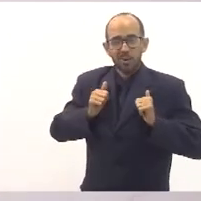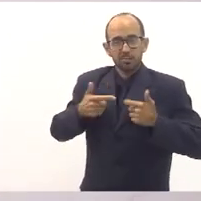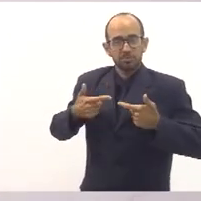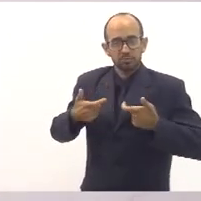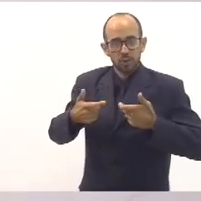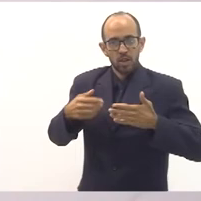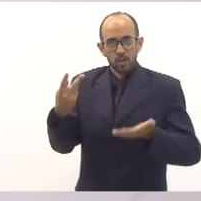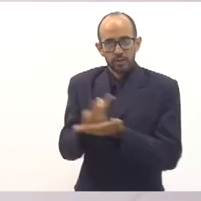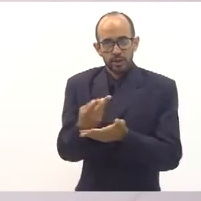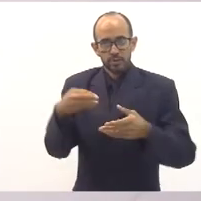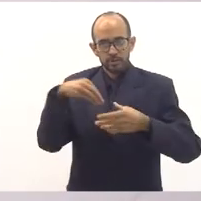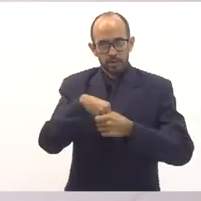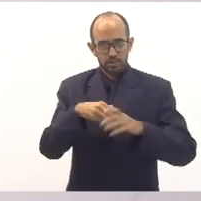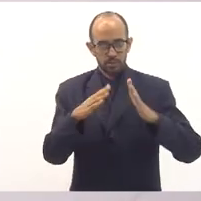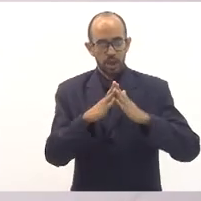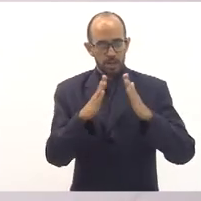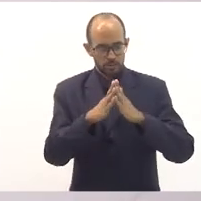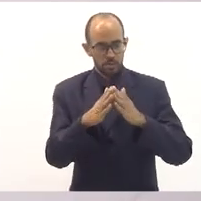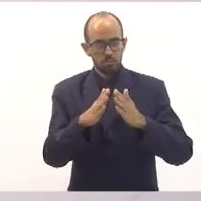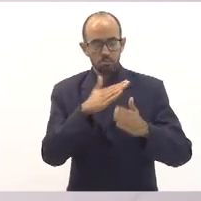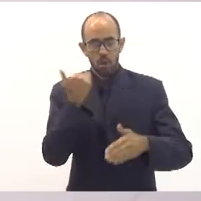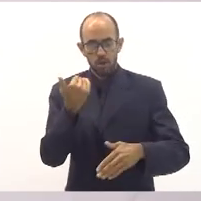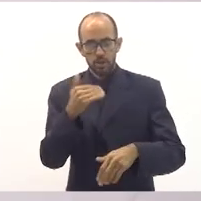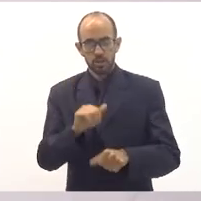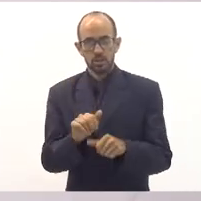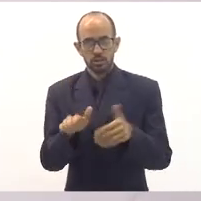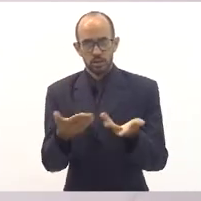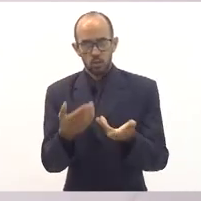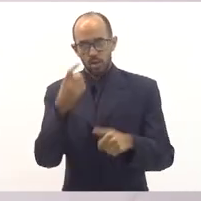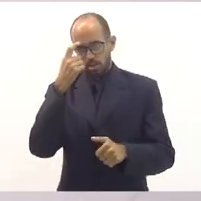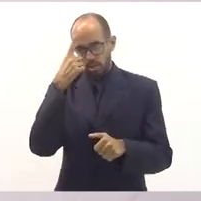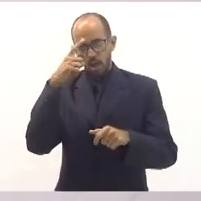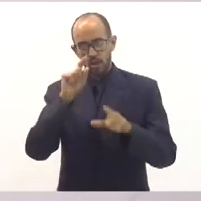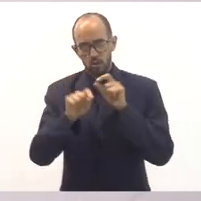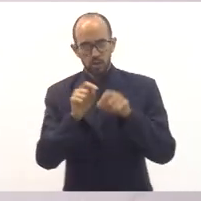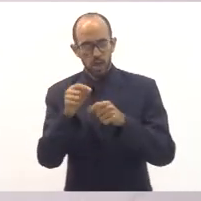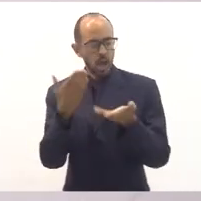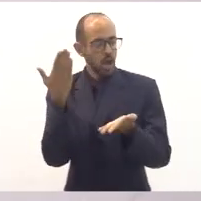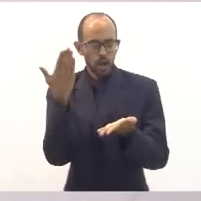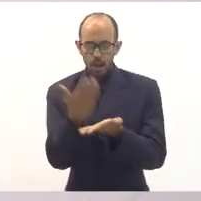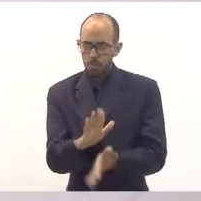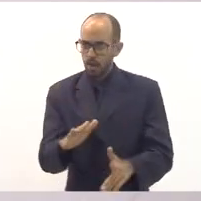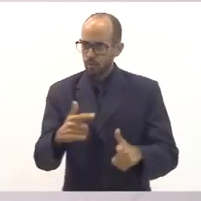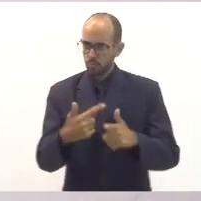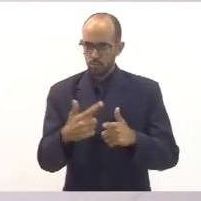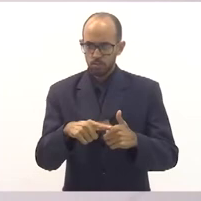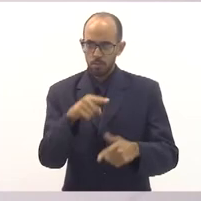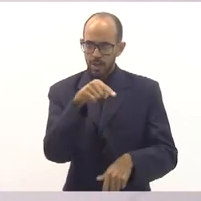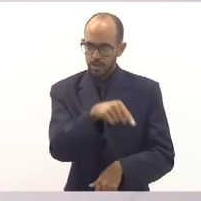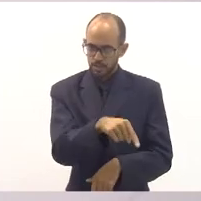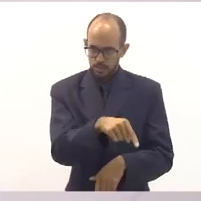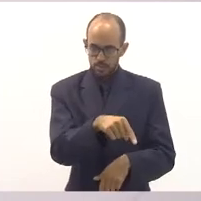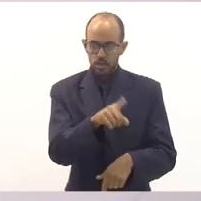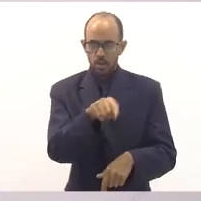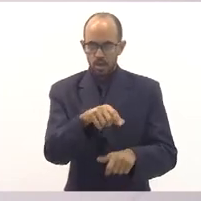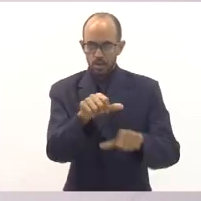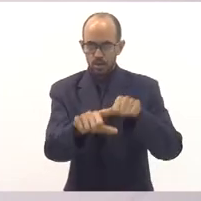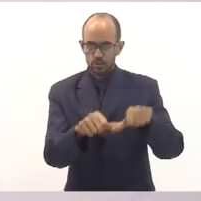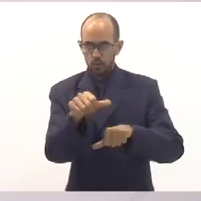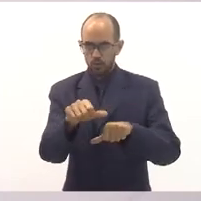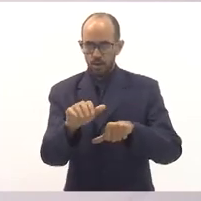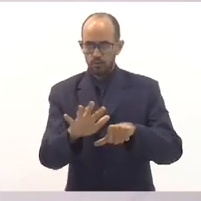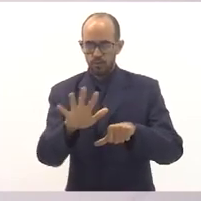casa né e a ideia é acabar com isso transformar